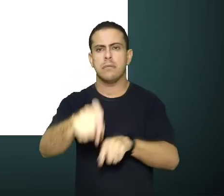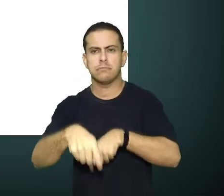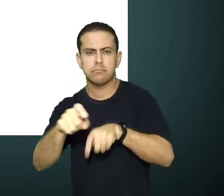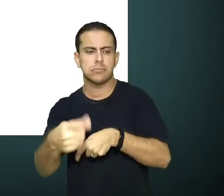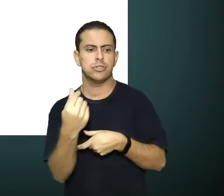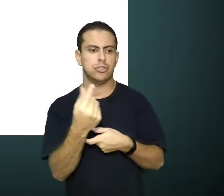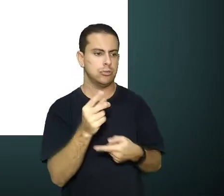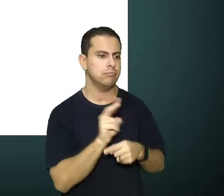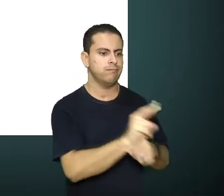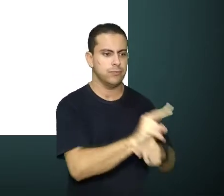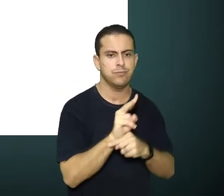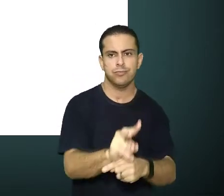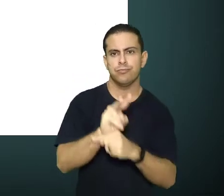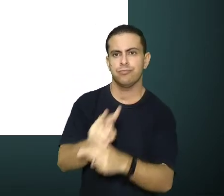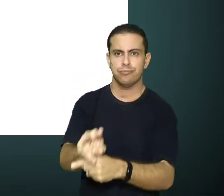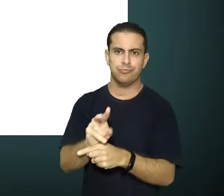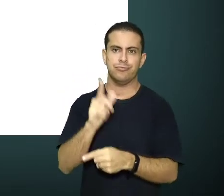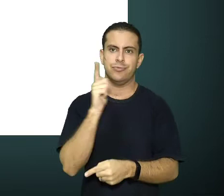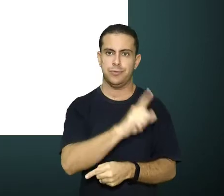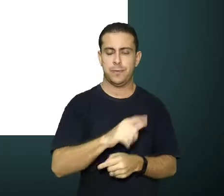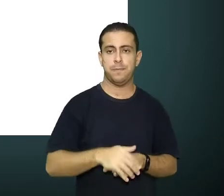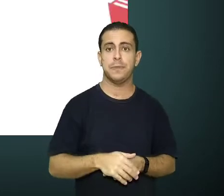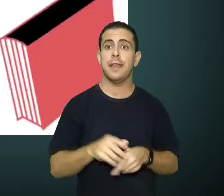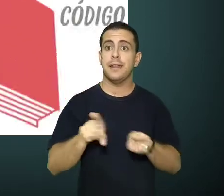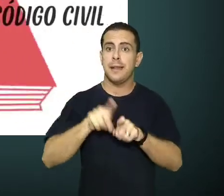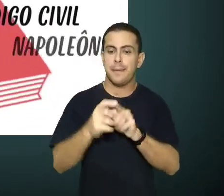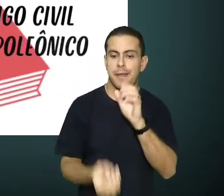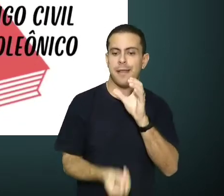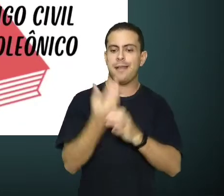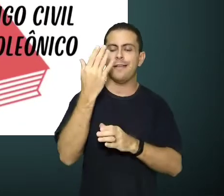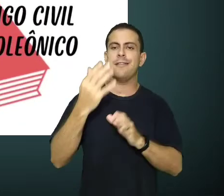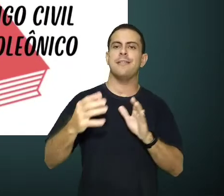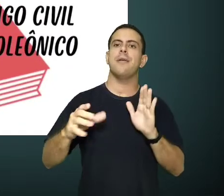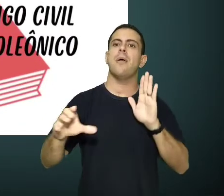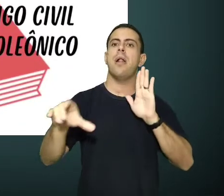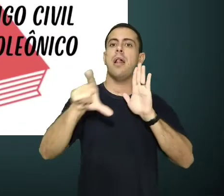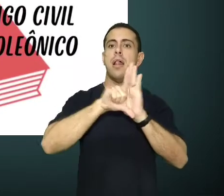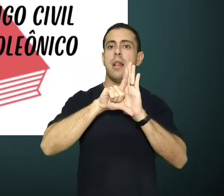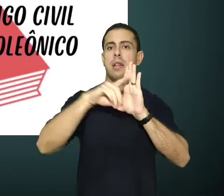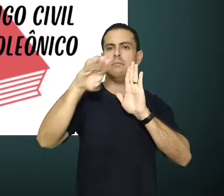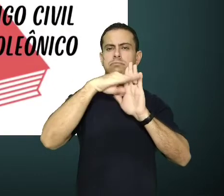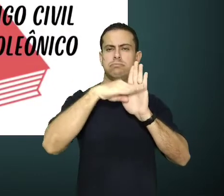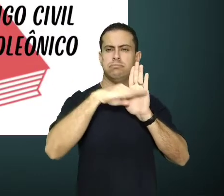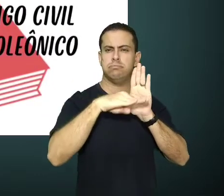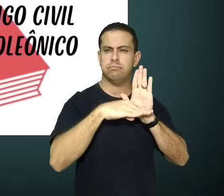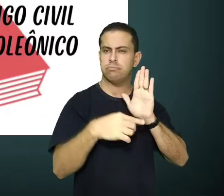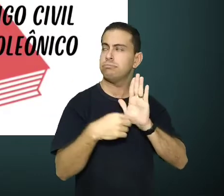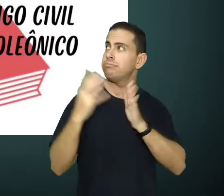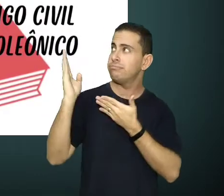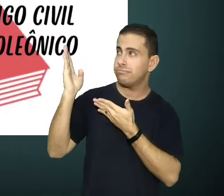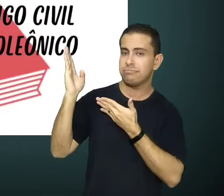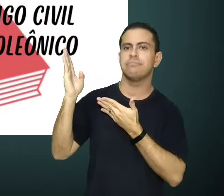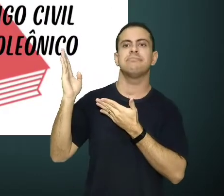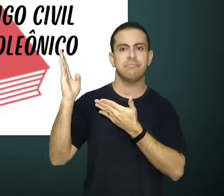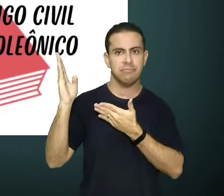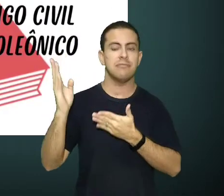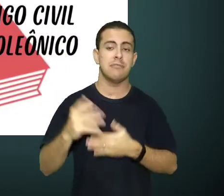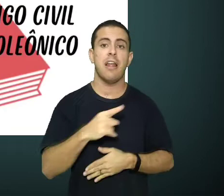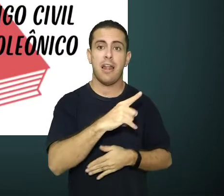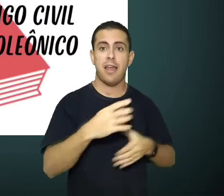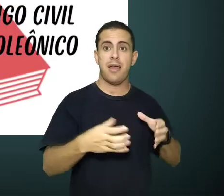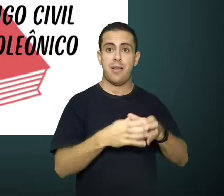à indústria e à agricultura. Também foi criado o Código Civil Napoleônico, que garantiu